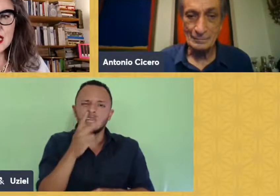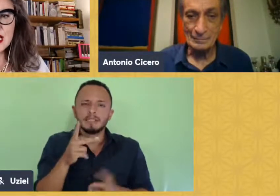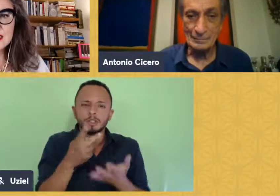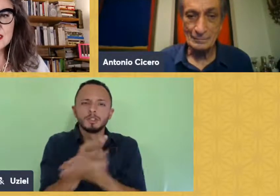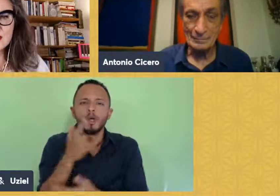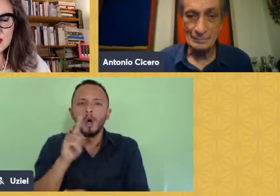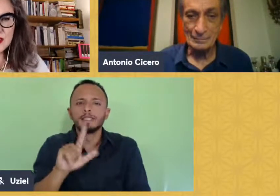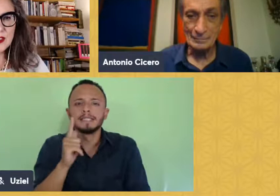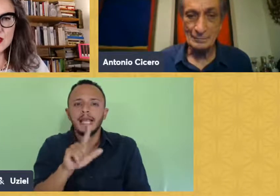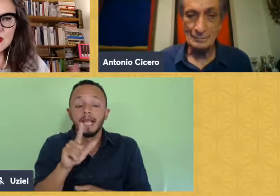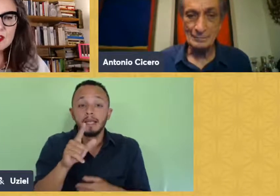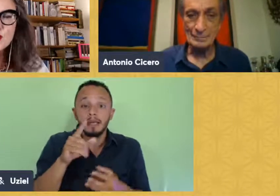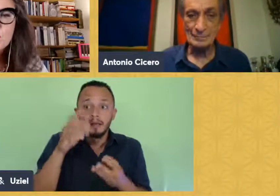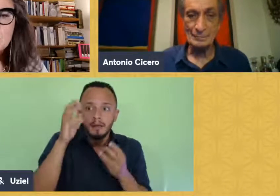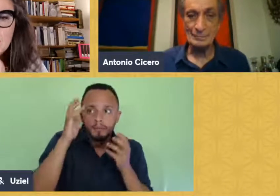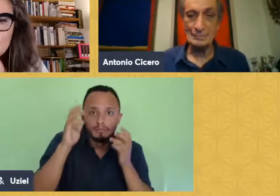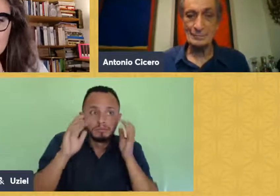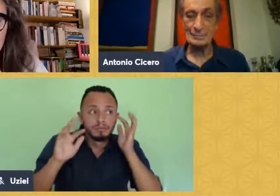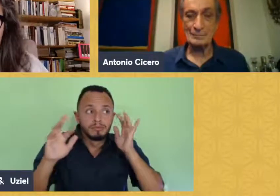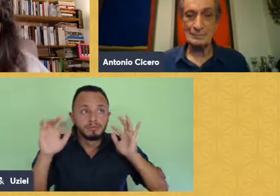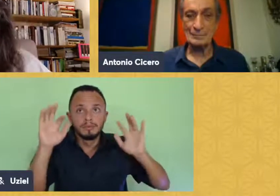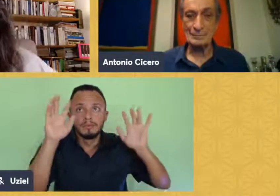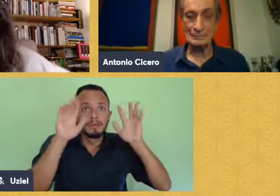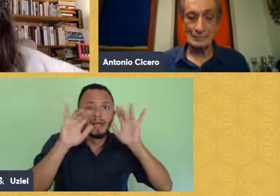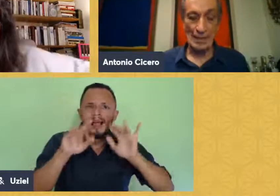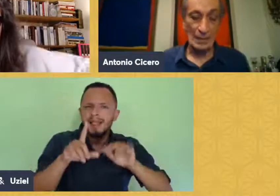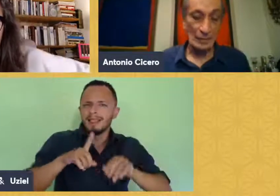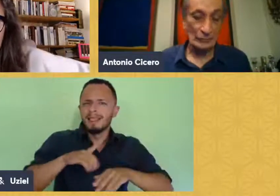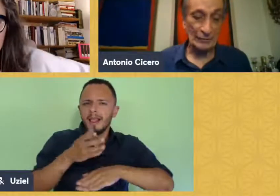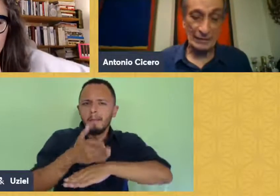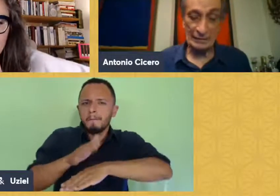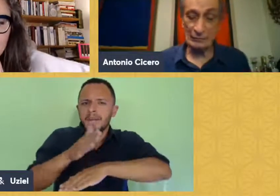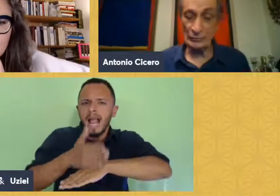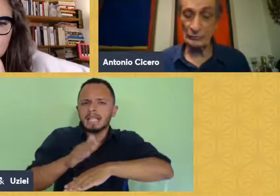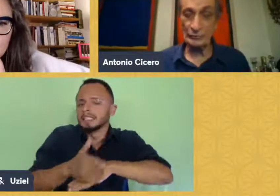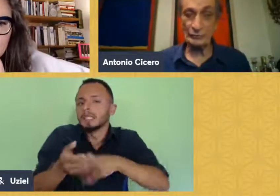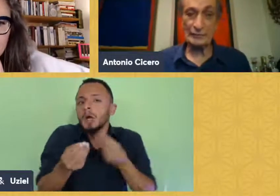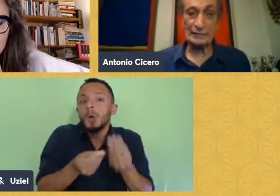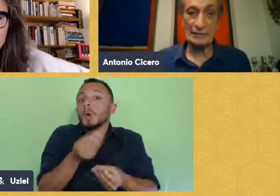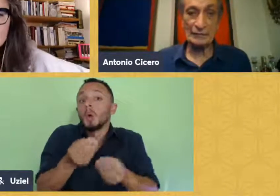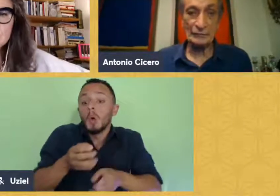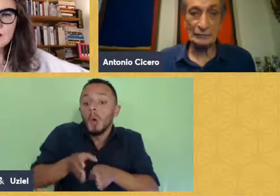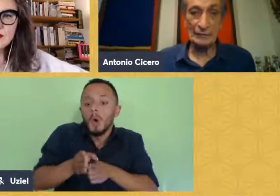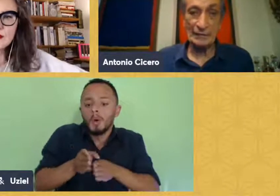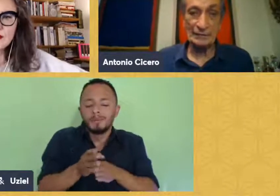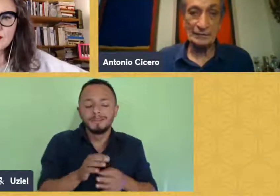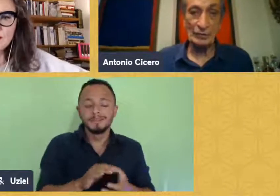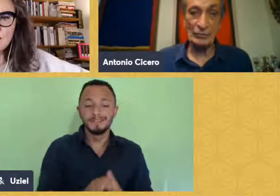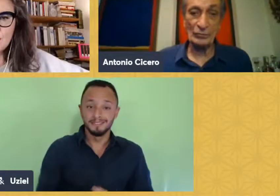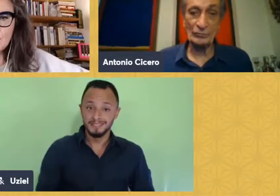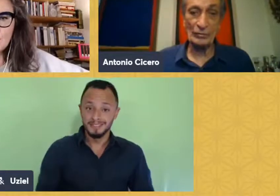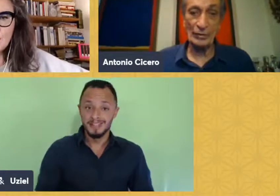essa chegada através de alguma prática? Eu gostaria muito de fazer isso,